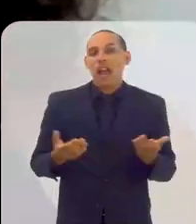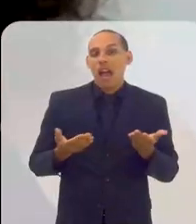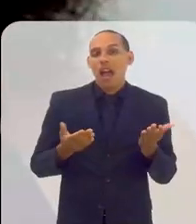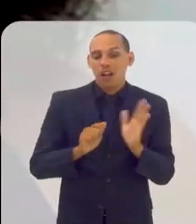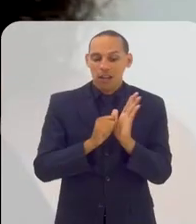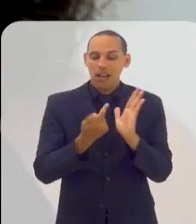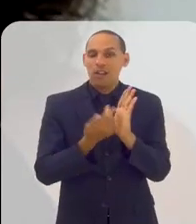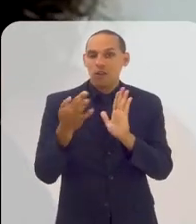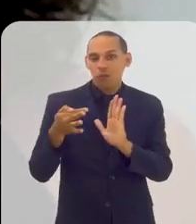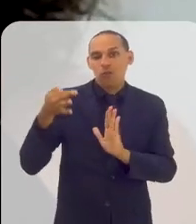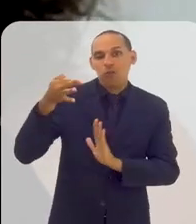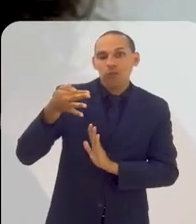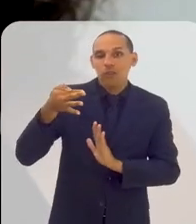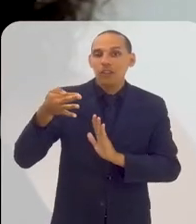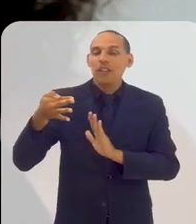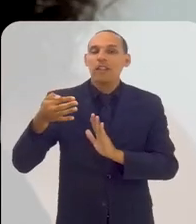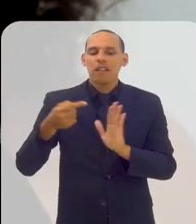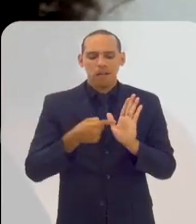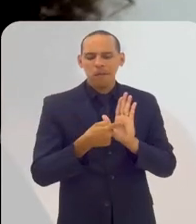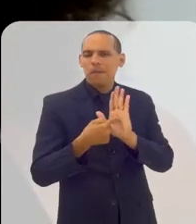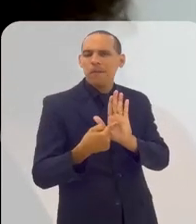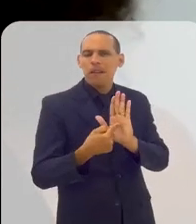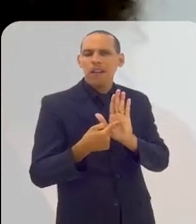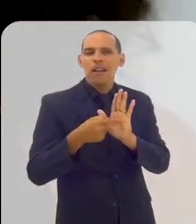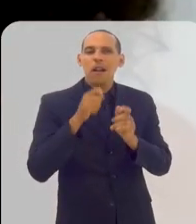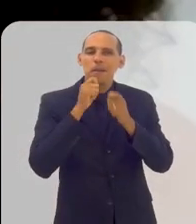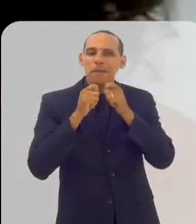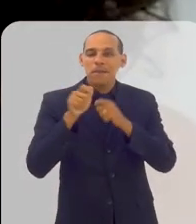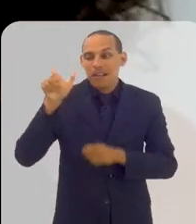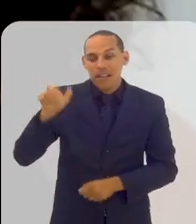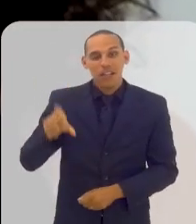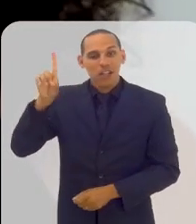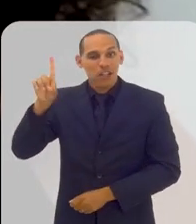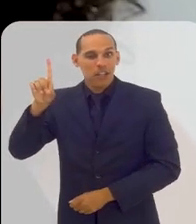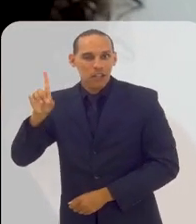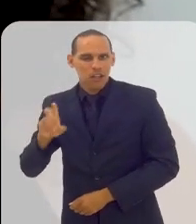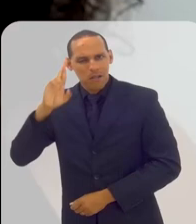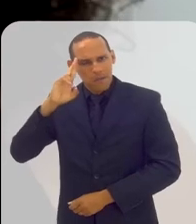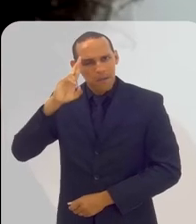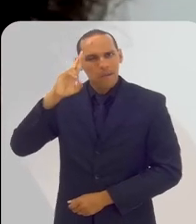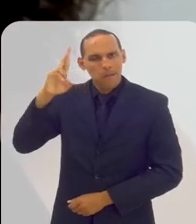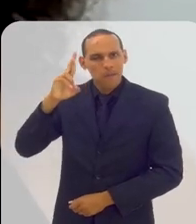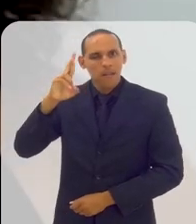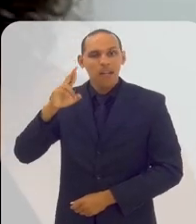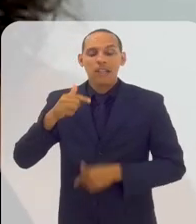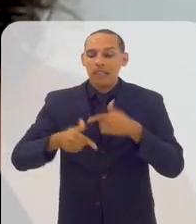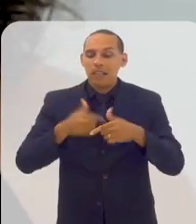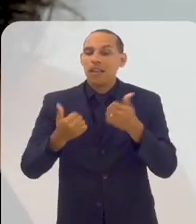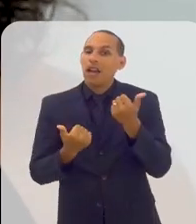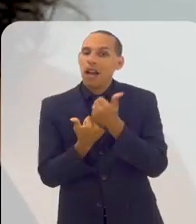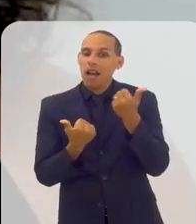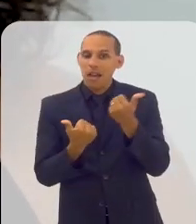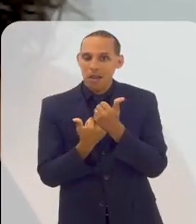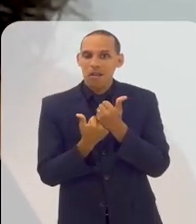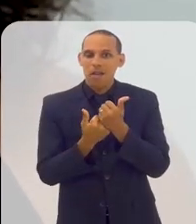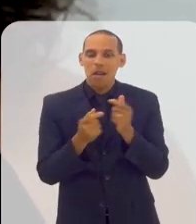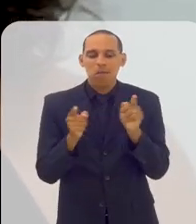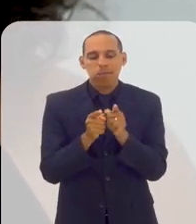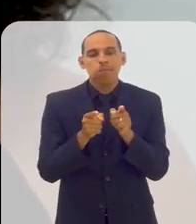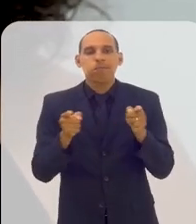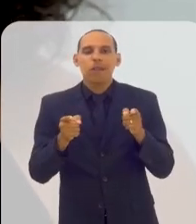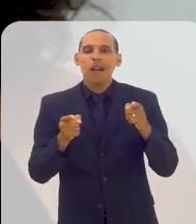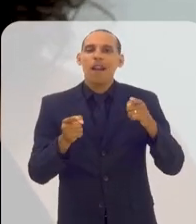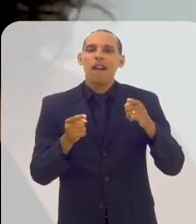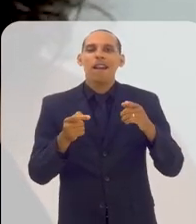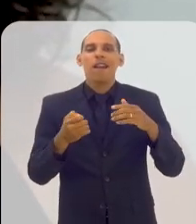Capítulo da agenda de futuro de hoje traz a entrevista com o diretor superintendente do serviço de Apoio às Micro e Pequenas Empresas do